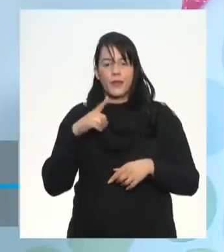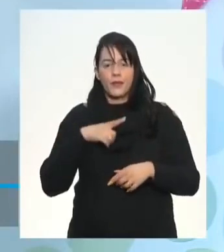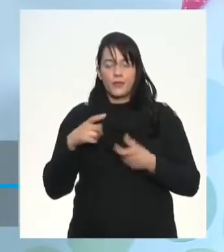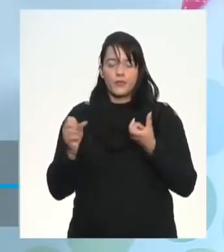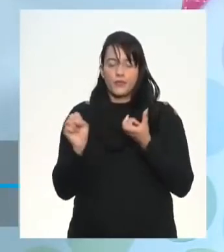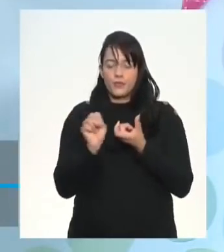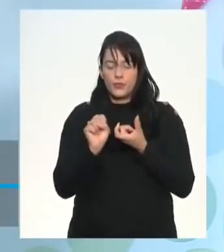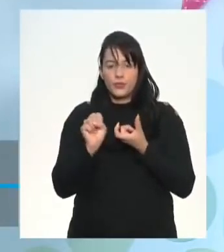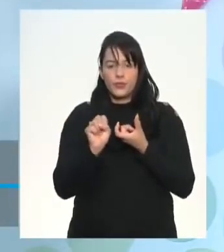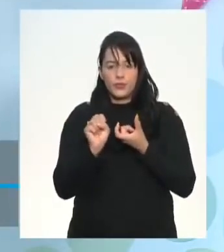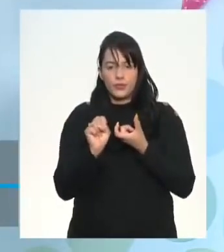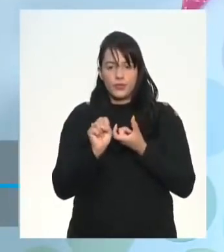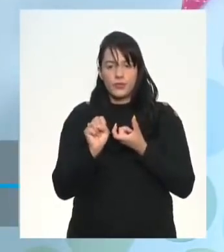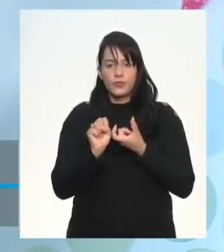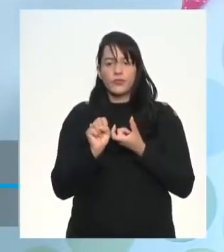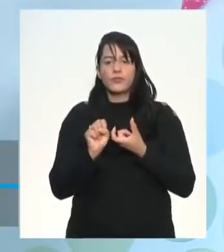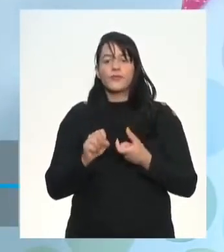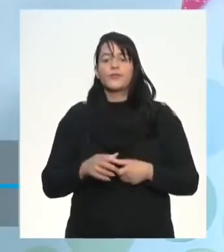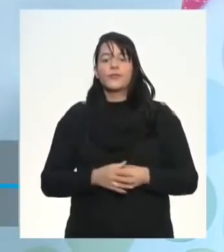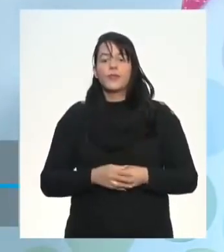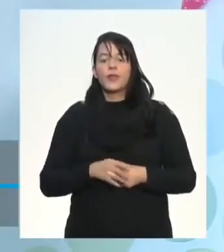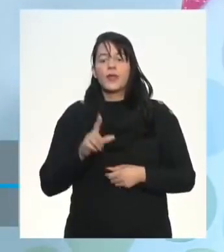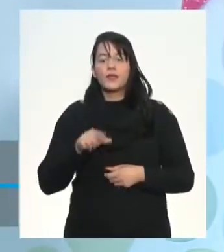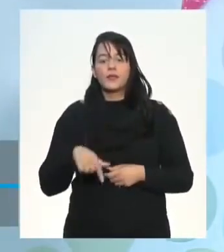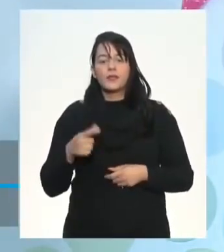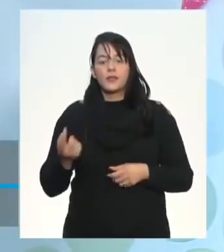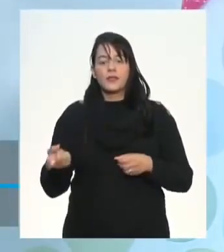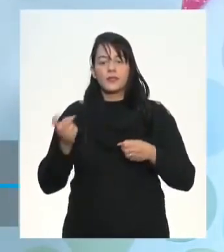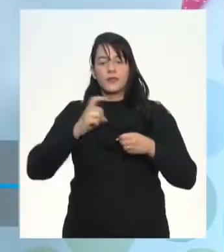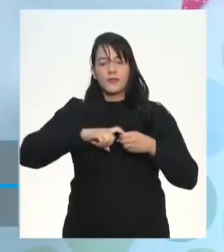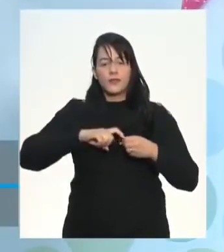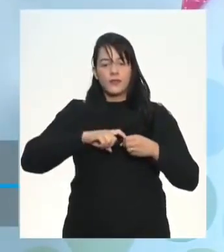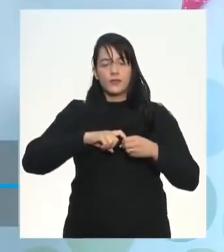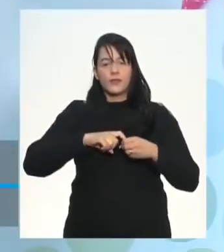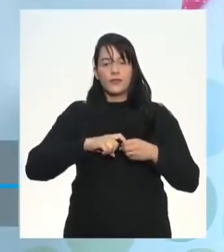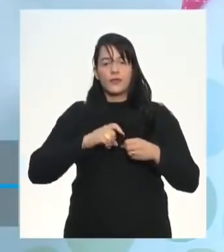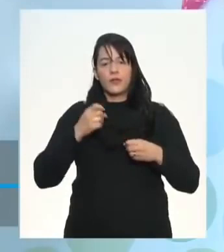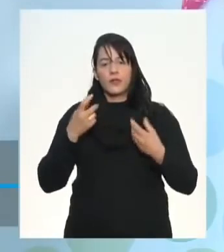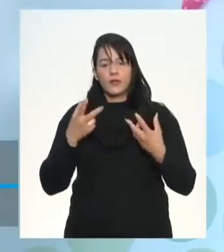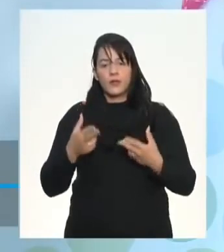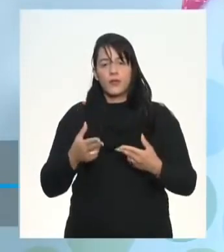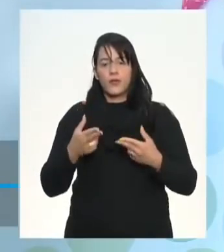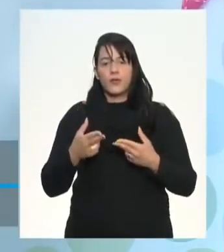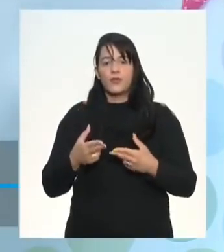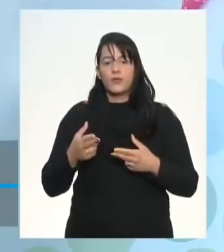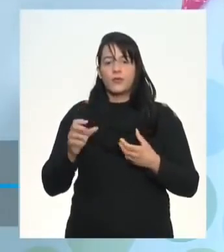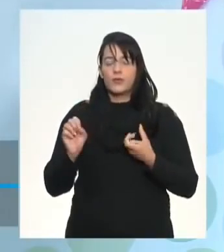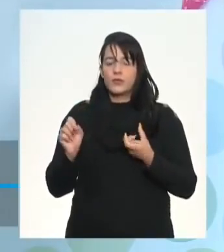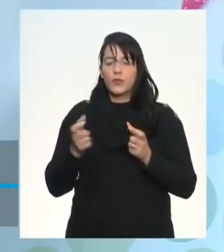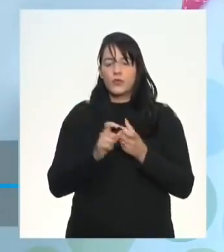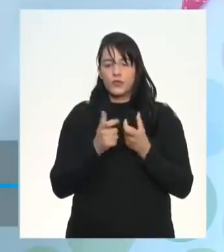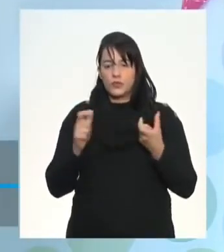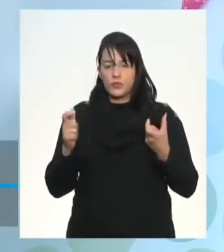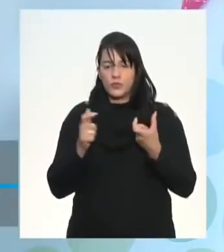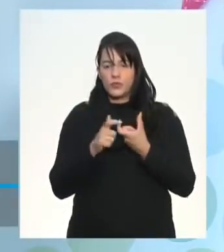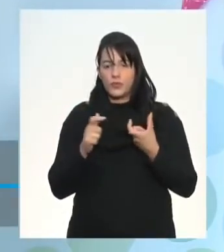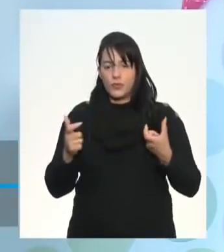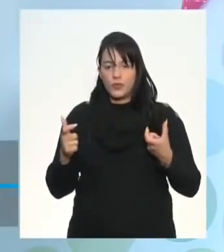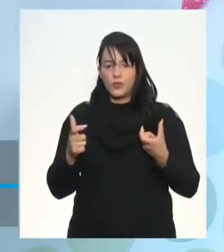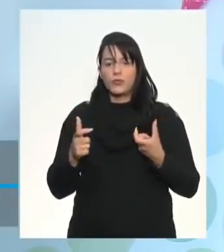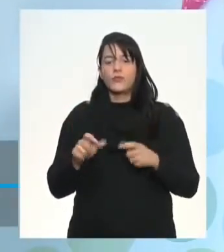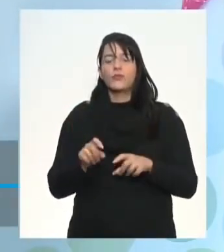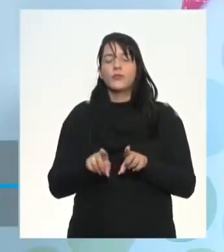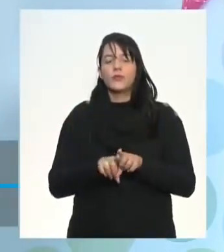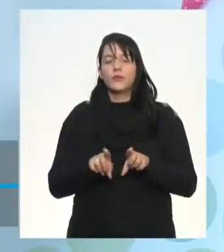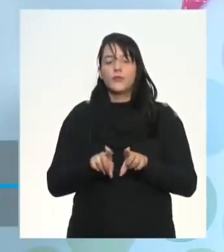substantivo, tá? Eles fazem essa retomada aí, que é igual nós estávamos vendo com sinônimos, tá? Então, nós vamos utilizar os